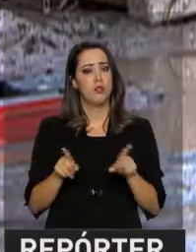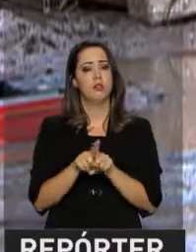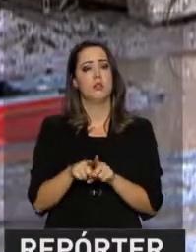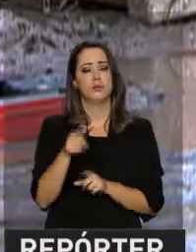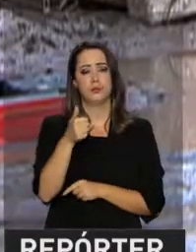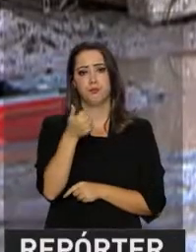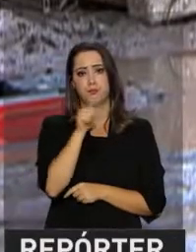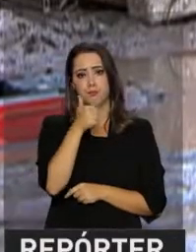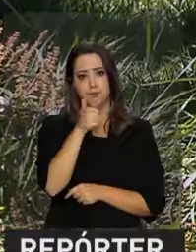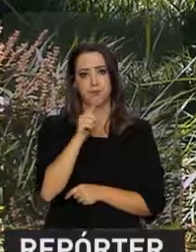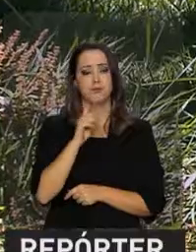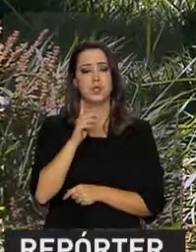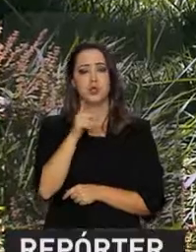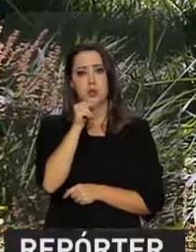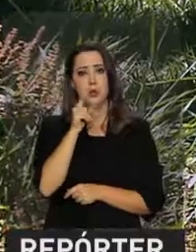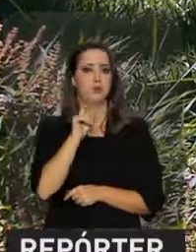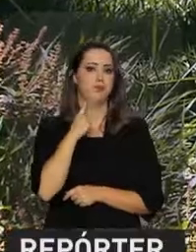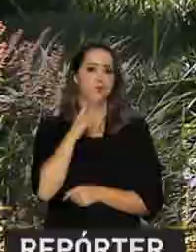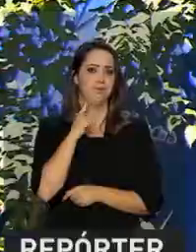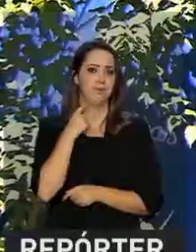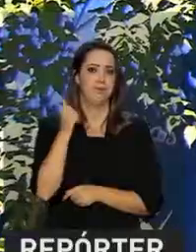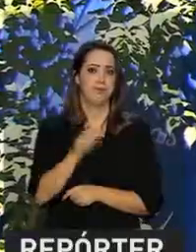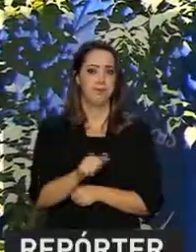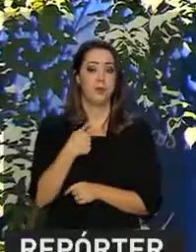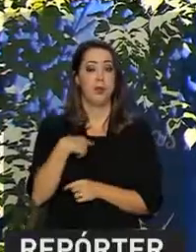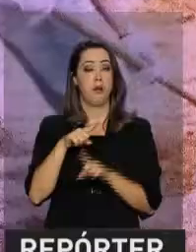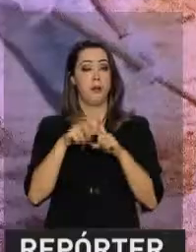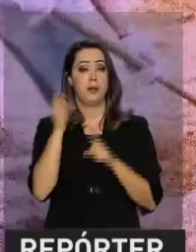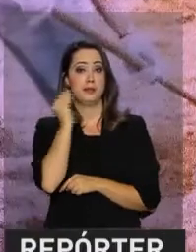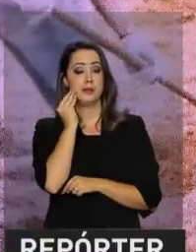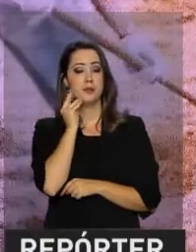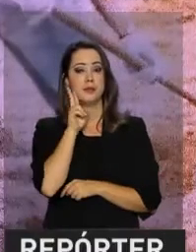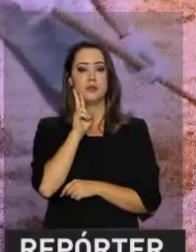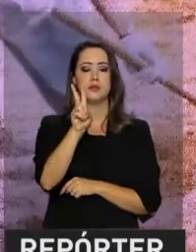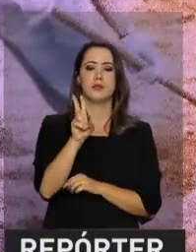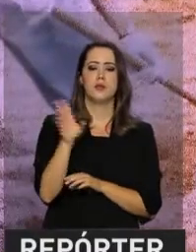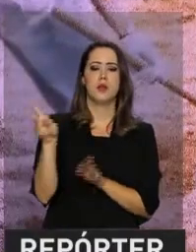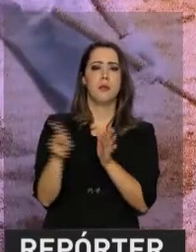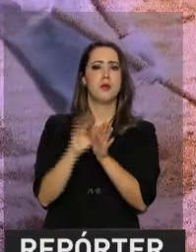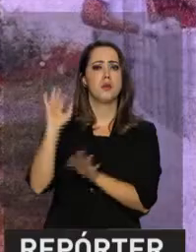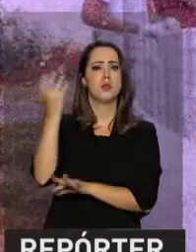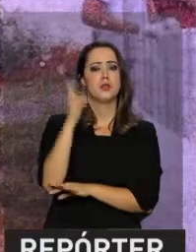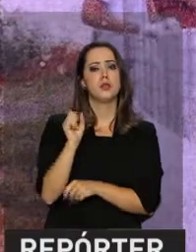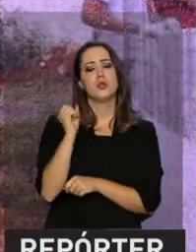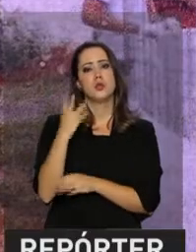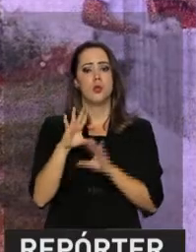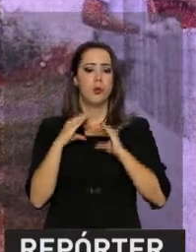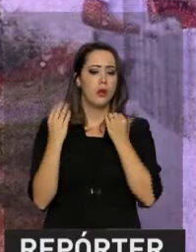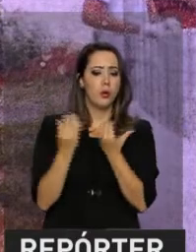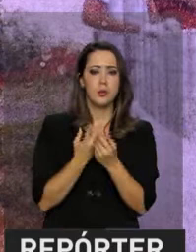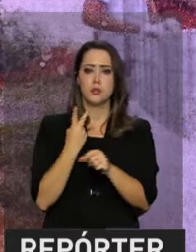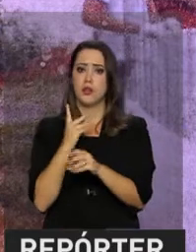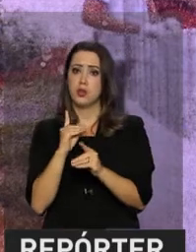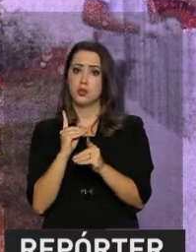de água imprópria mas experiências baseadas na natureza e de base comunitária podem oferecer soluções para enfrentar